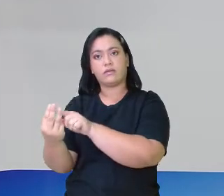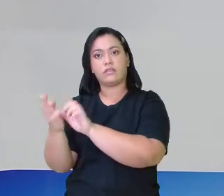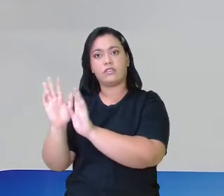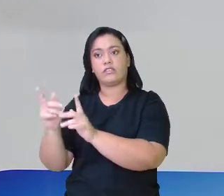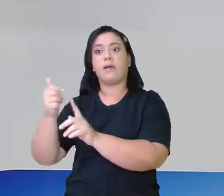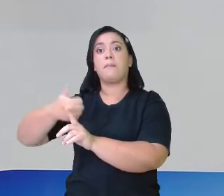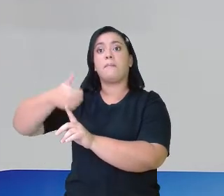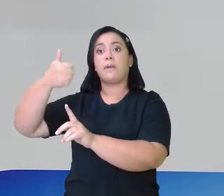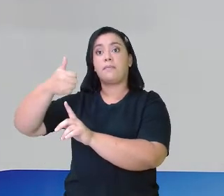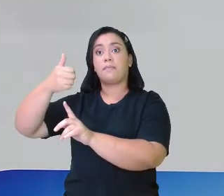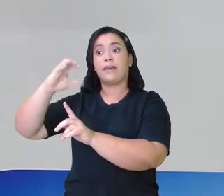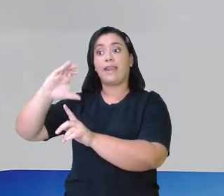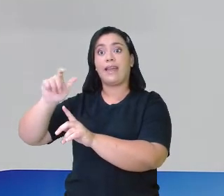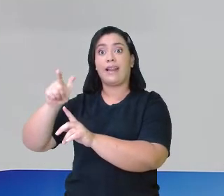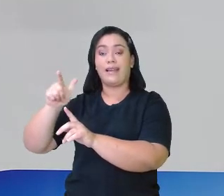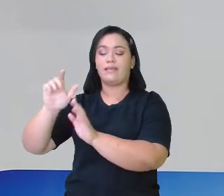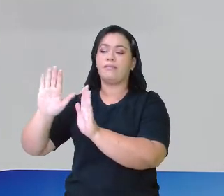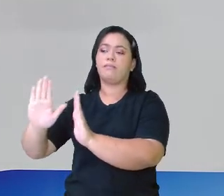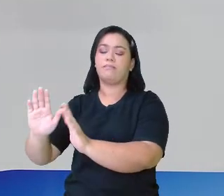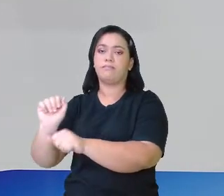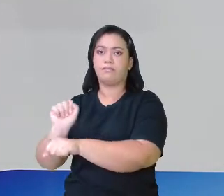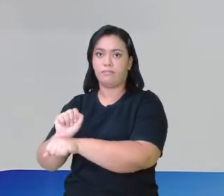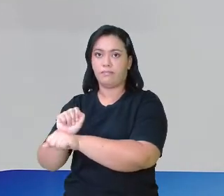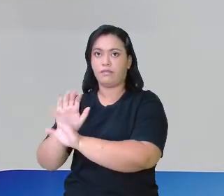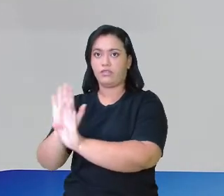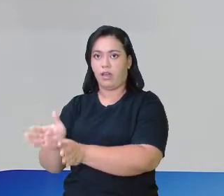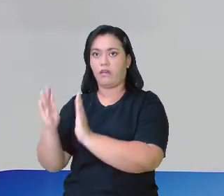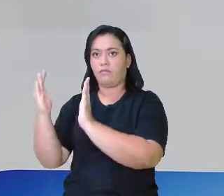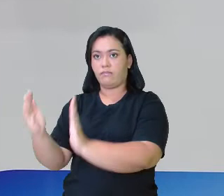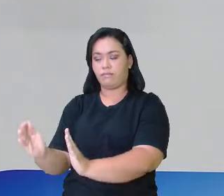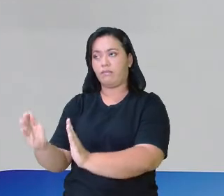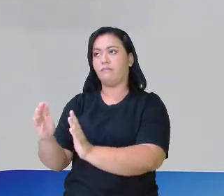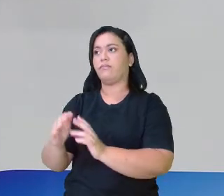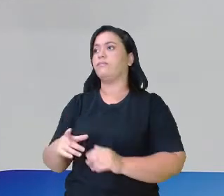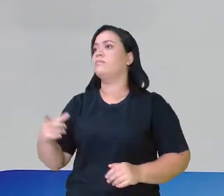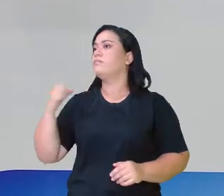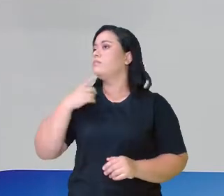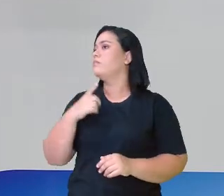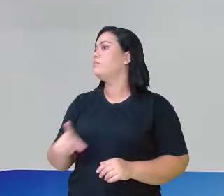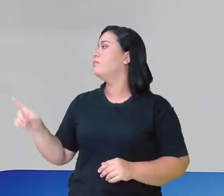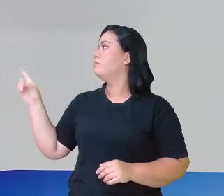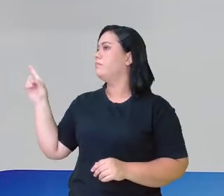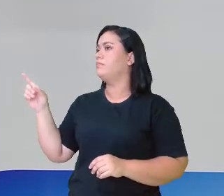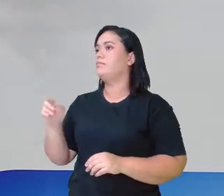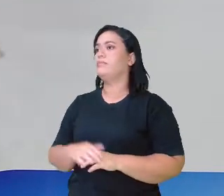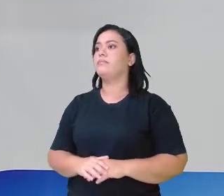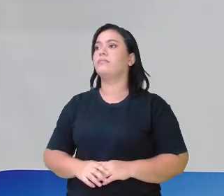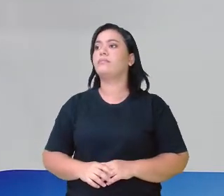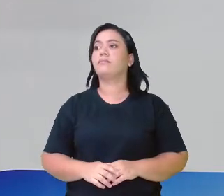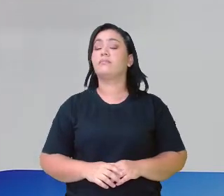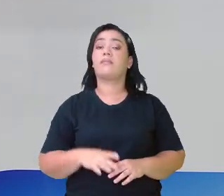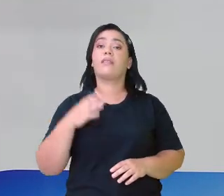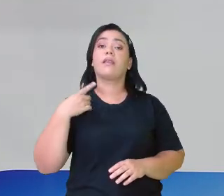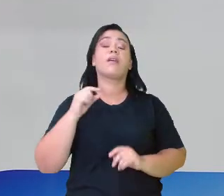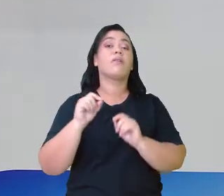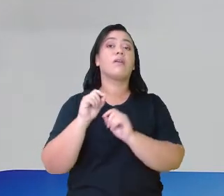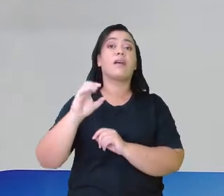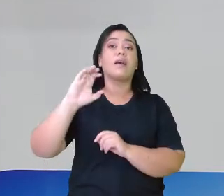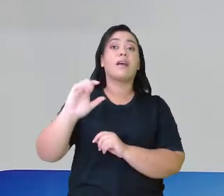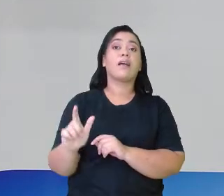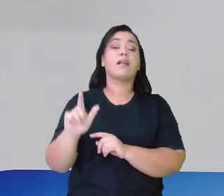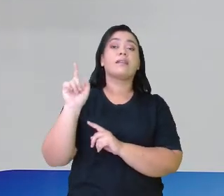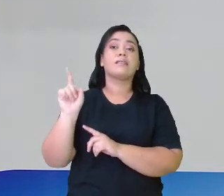primeira classe. É por isso que aqui em cima eu botei, ó, o nome da classe, classe das unidades simples, que